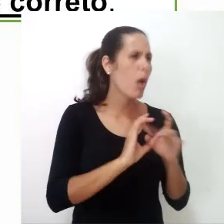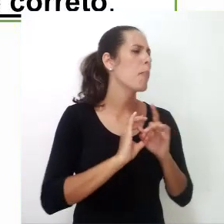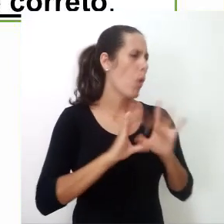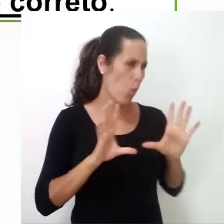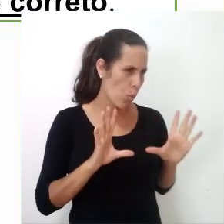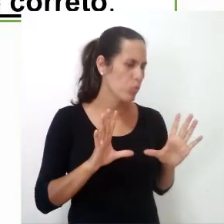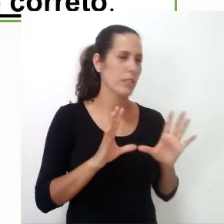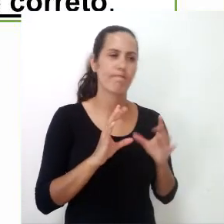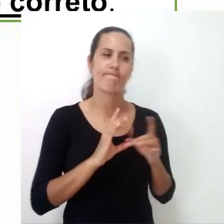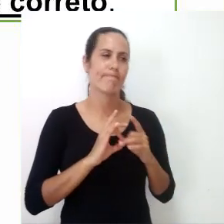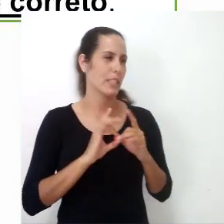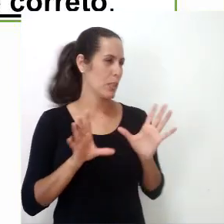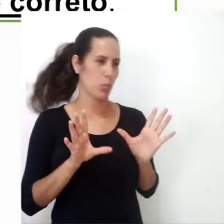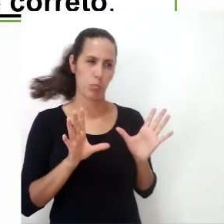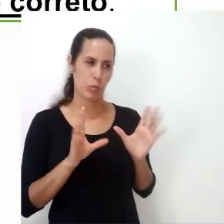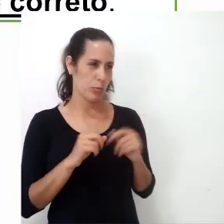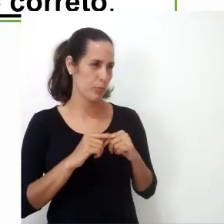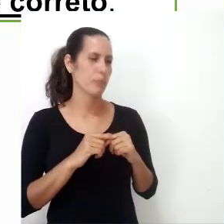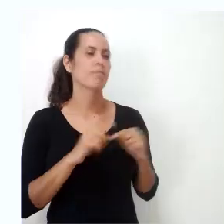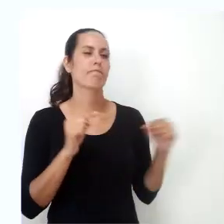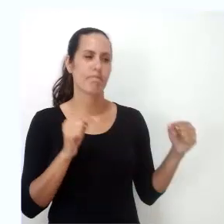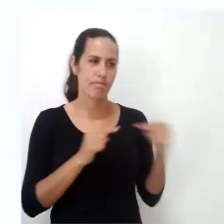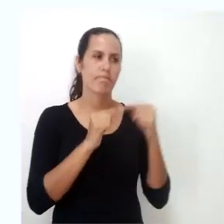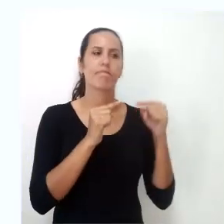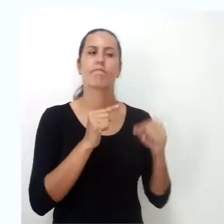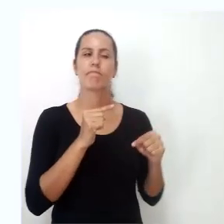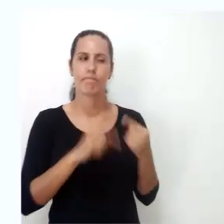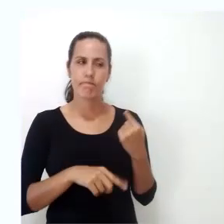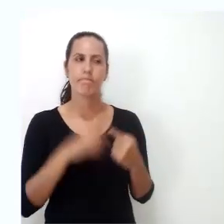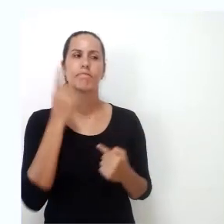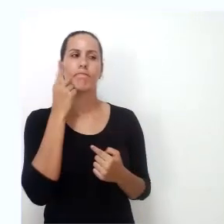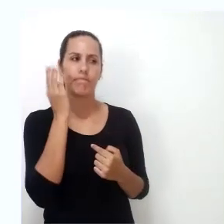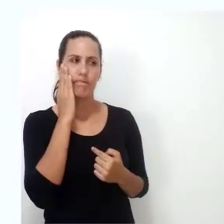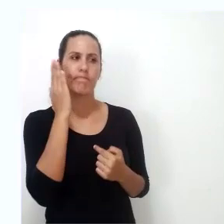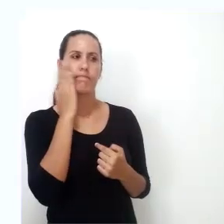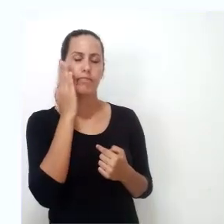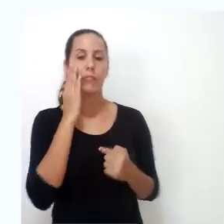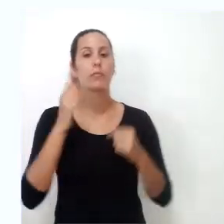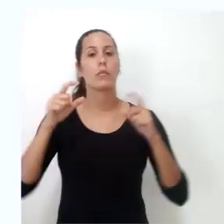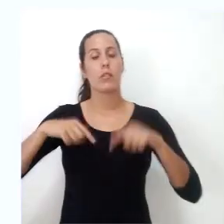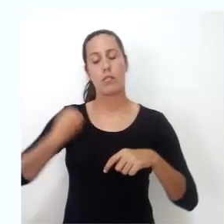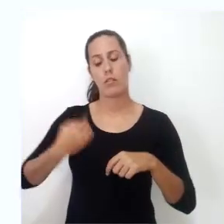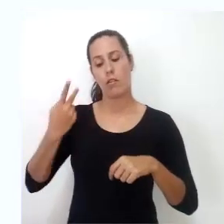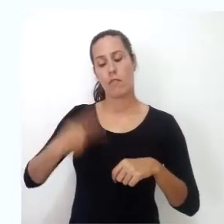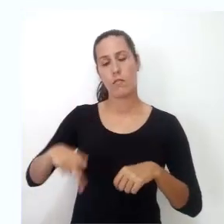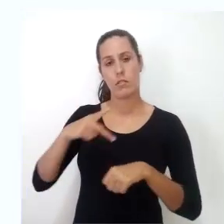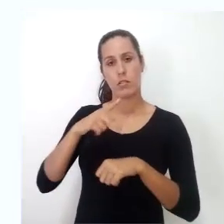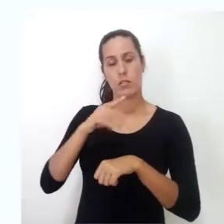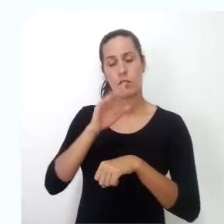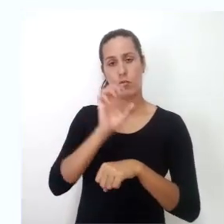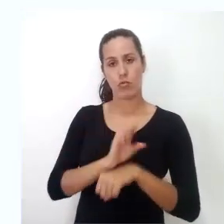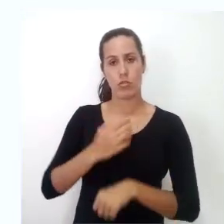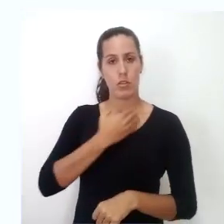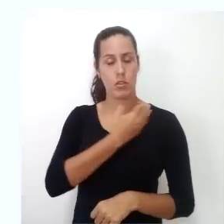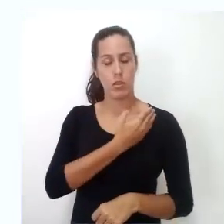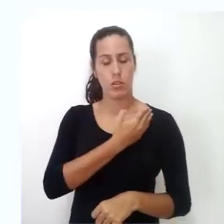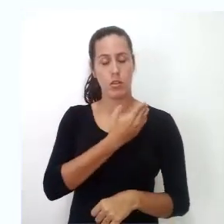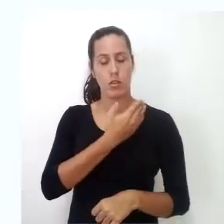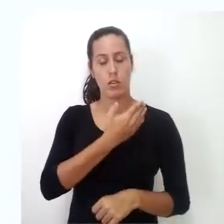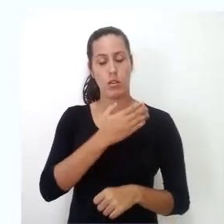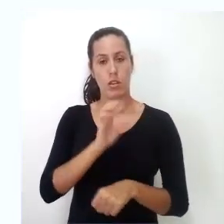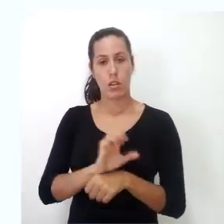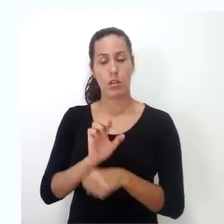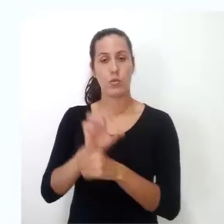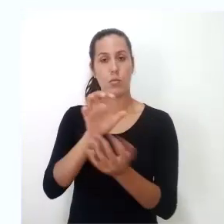pode fazer, o que é o correto ou não. Então, lembrar que em nossa sociedade, a maioria das nossas leis, certo,